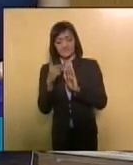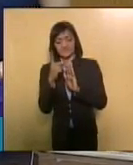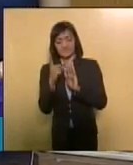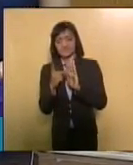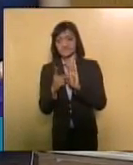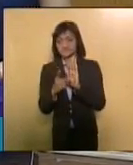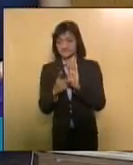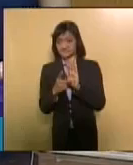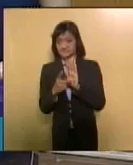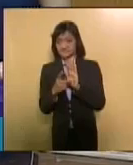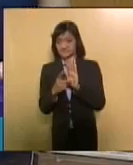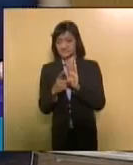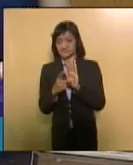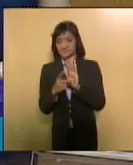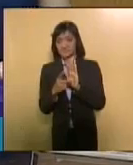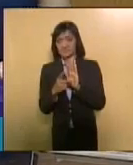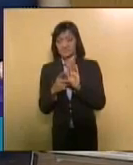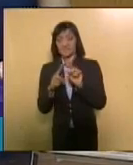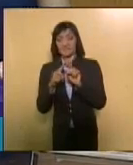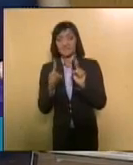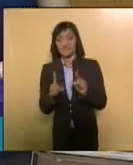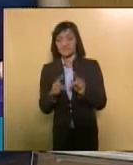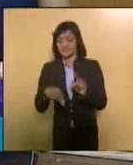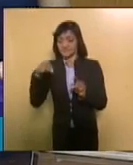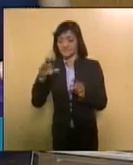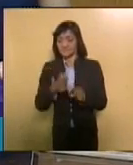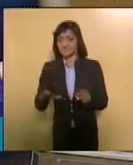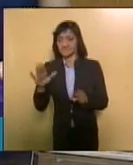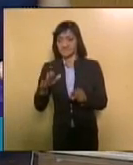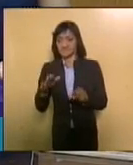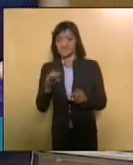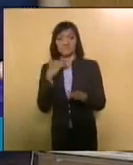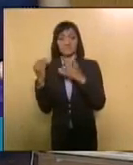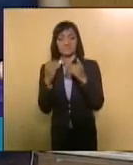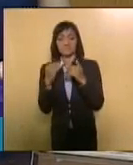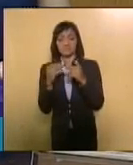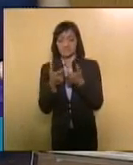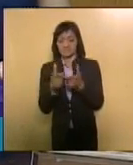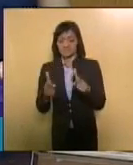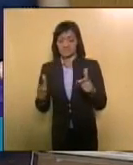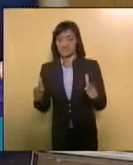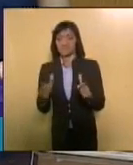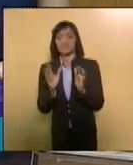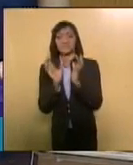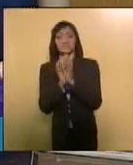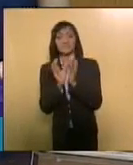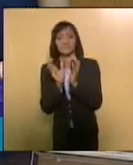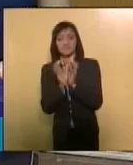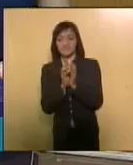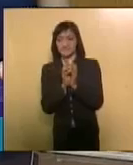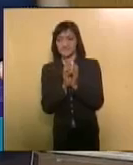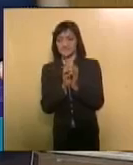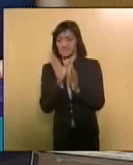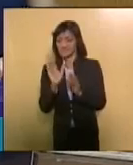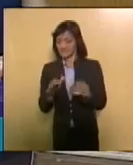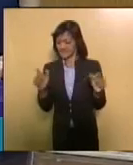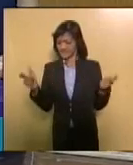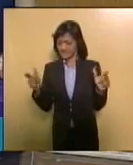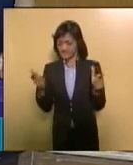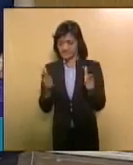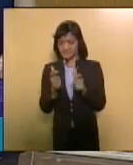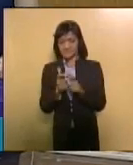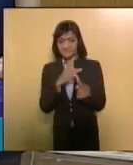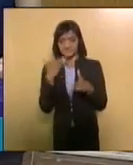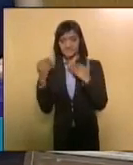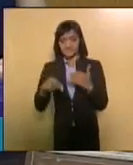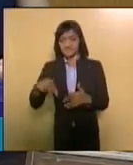o Nordeste sobretudo no nordeste os homicídios aumentaram muito e Pernambuco foi uma de diminu homicídios